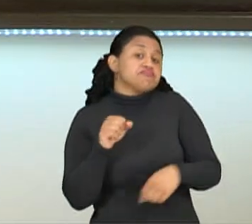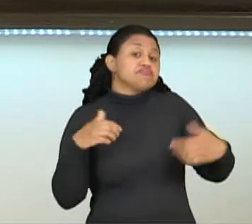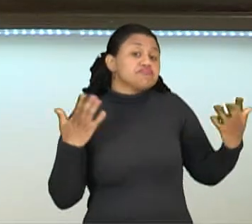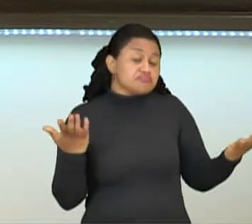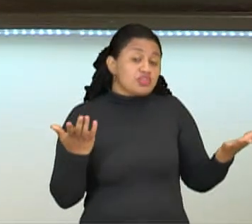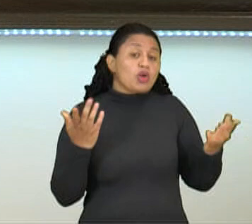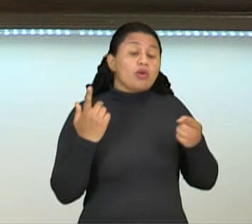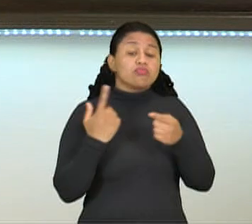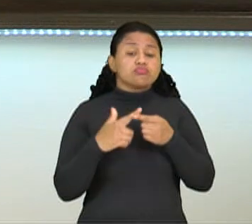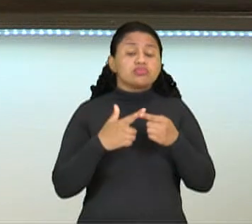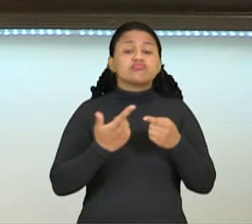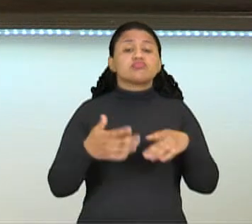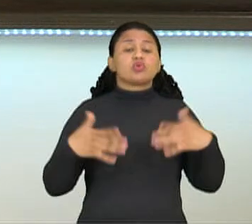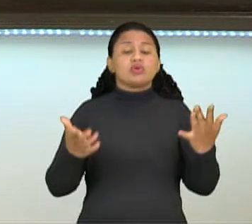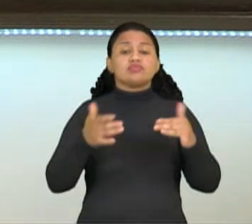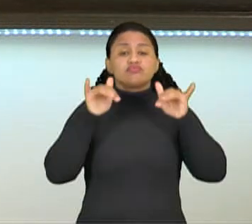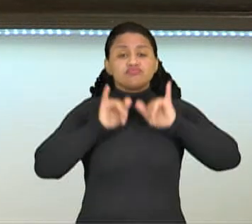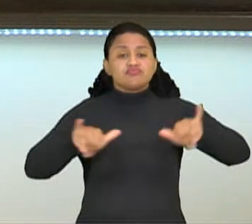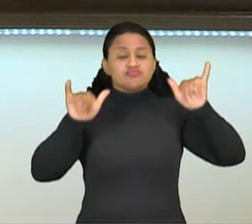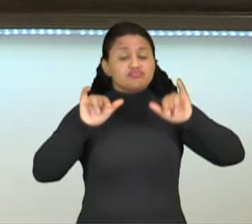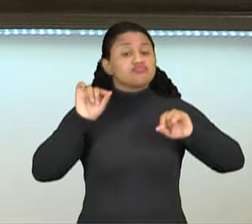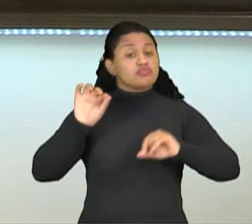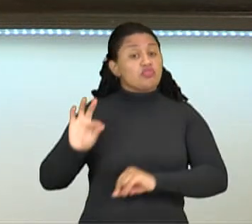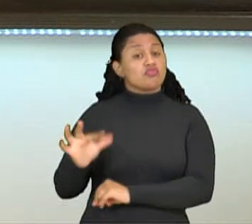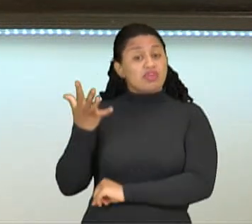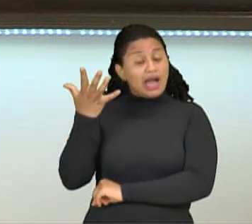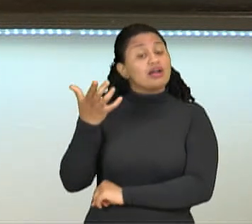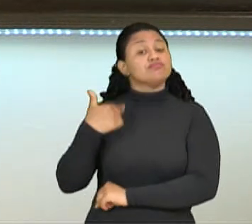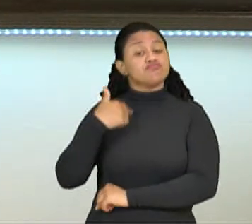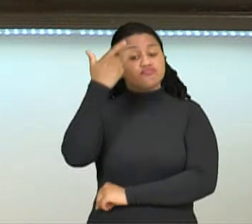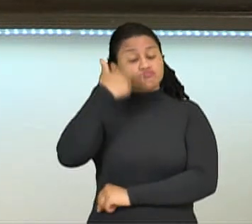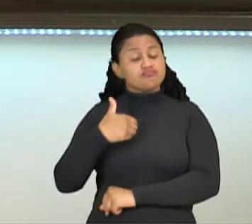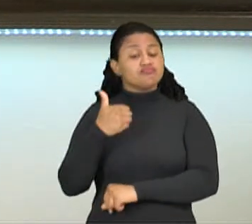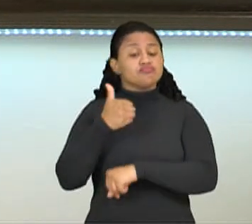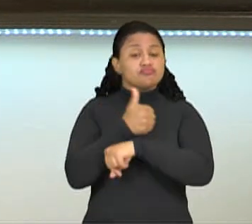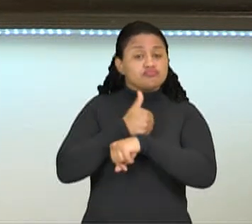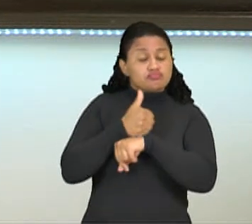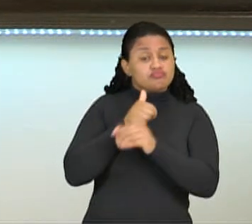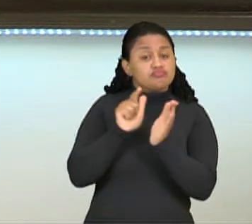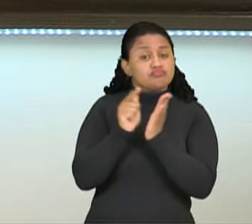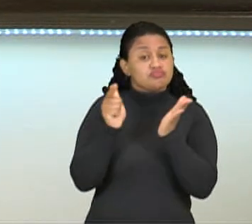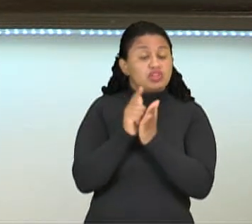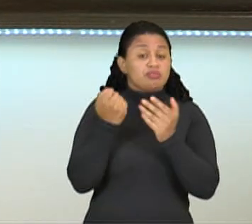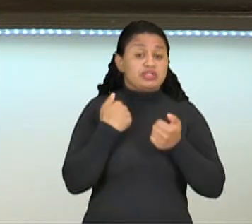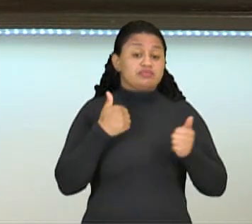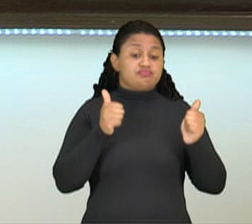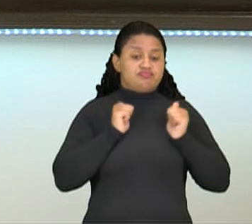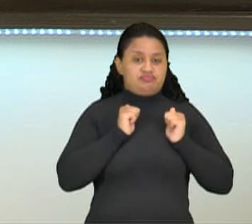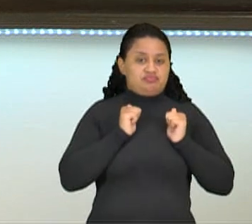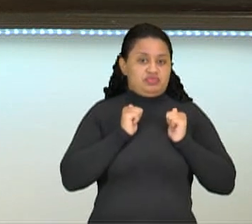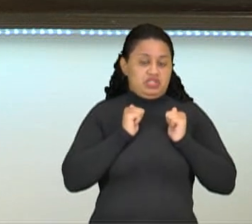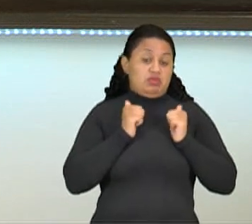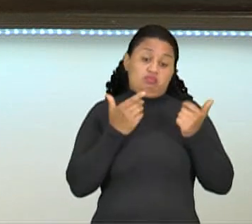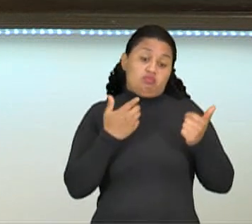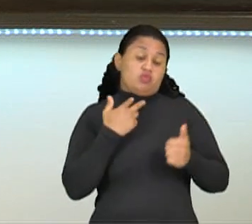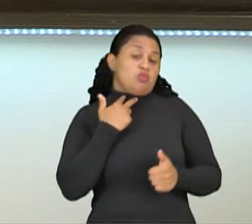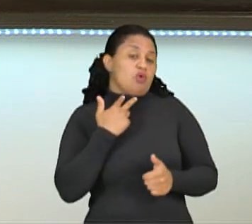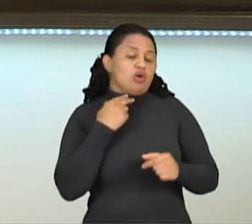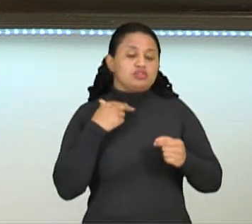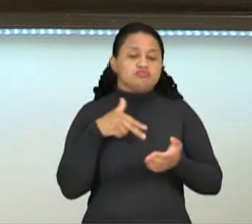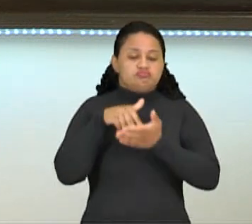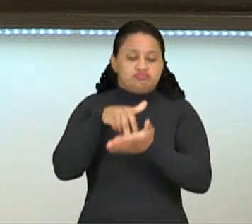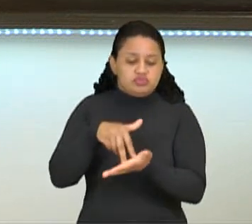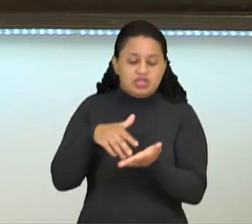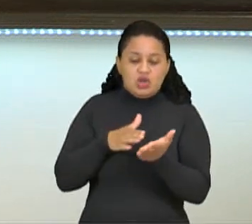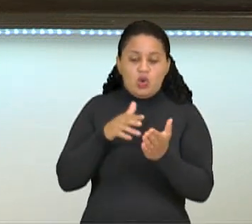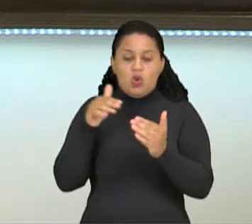vamos noticiar um fato, né, o jornalista tem que ser imparcial. Ele não pode nem, né, ele não pode se posicionar